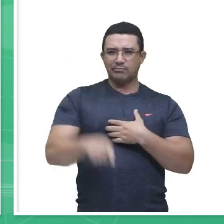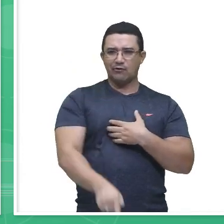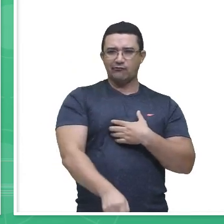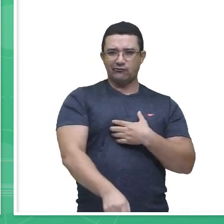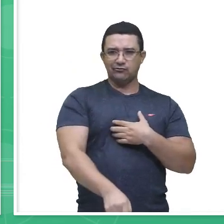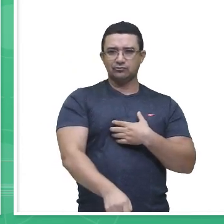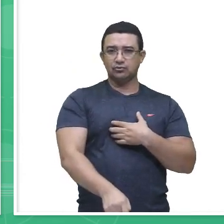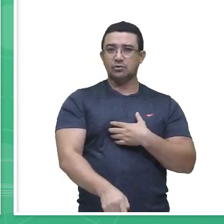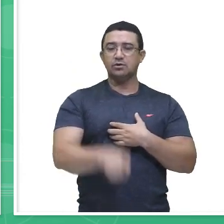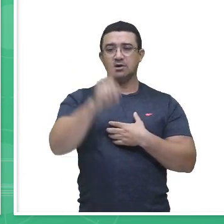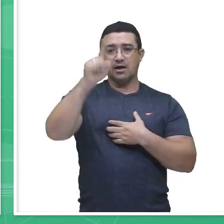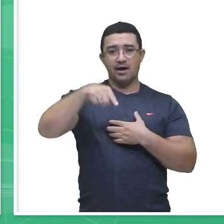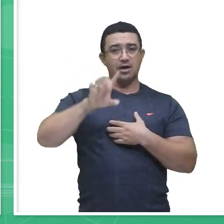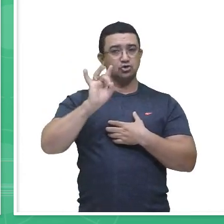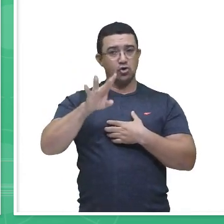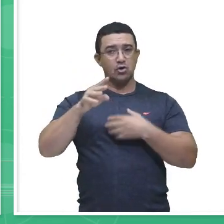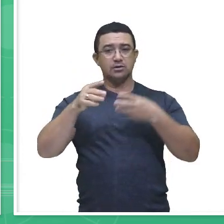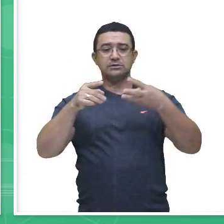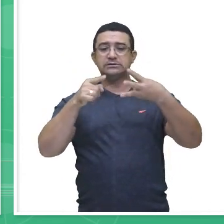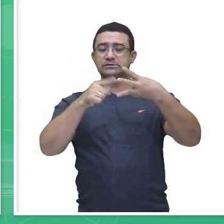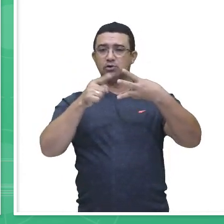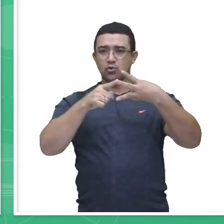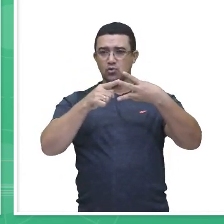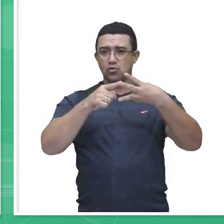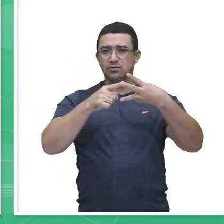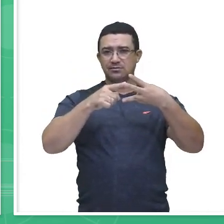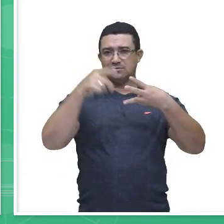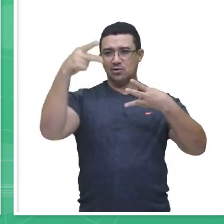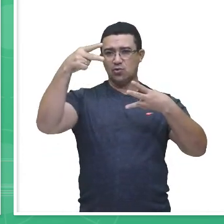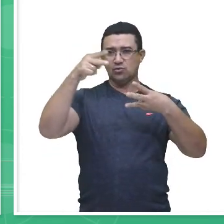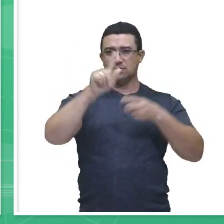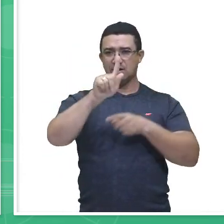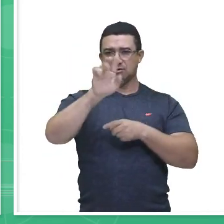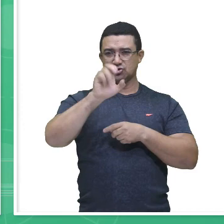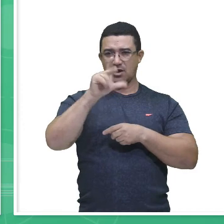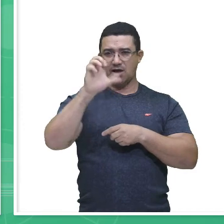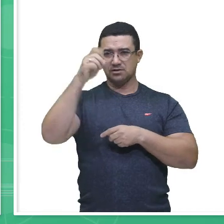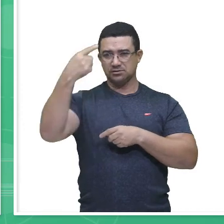vamos ter já na segunda geração, que será o mal do século. Então,